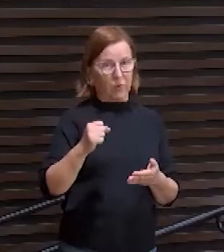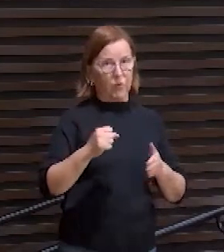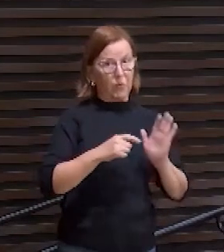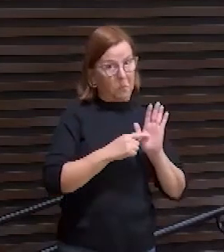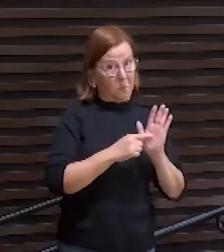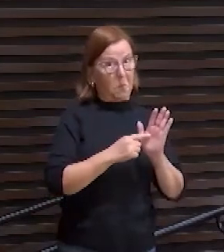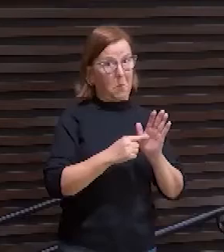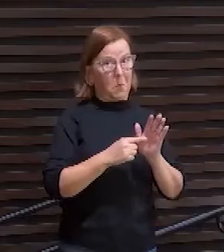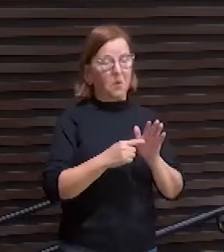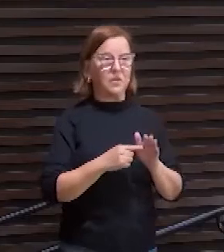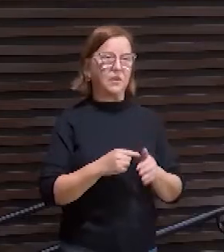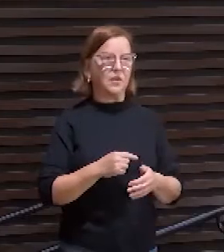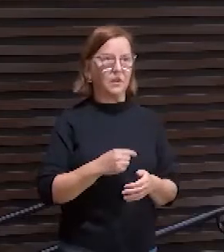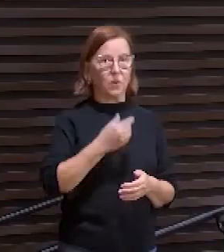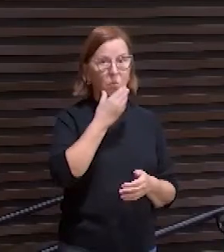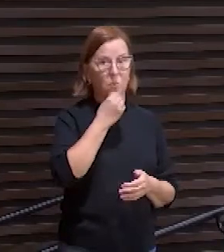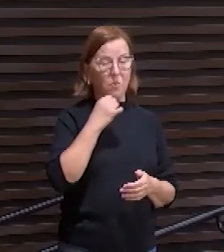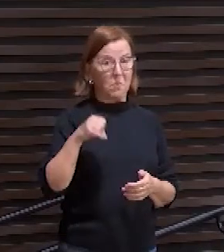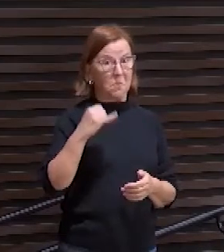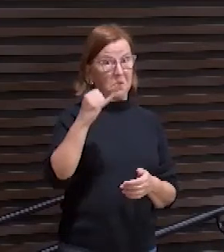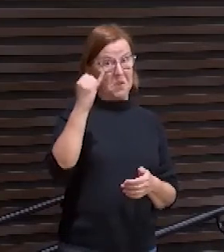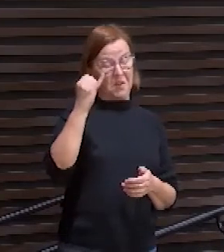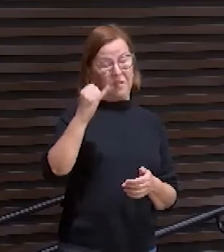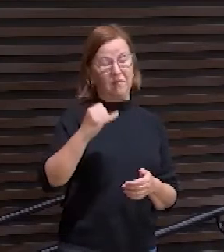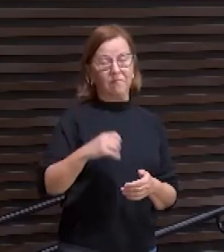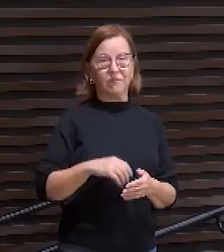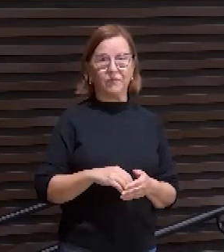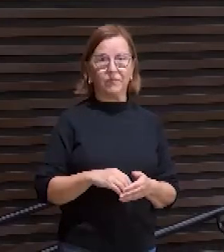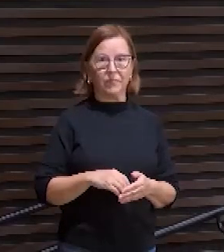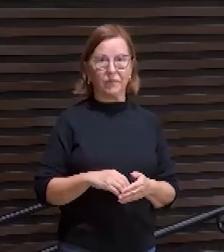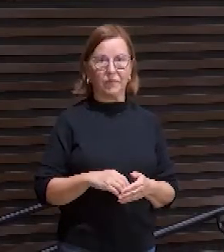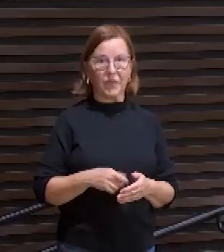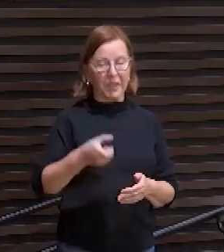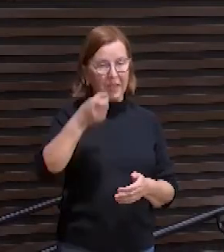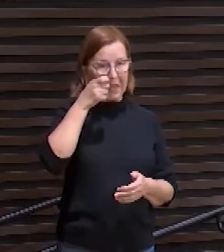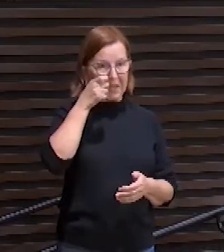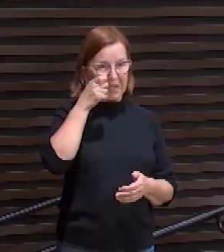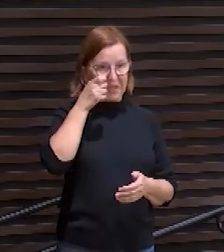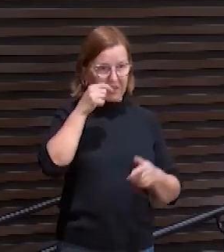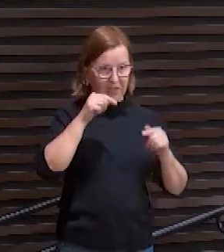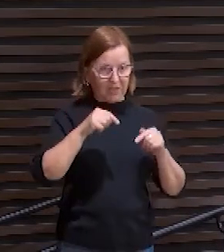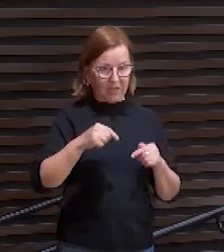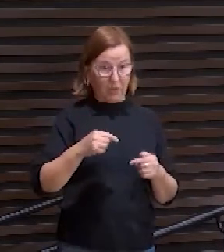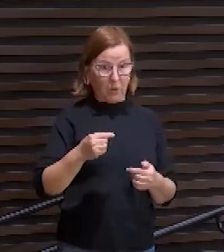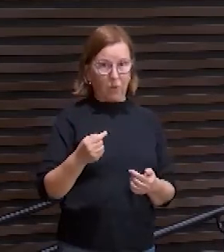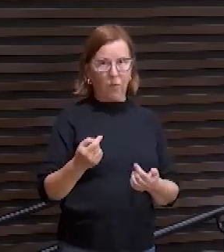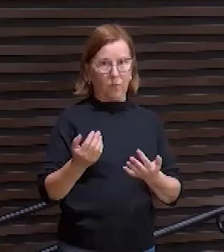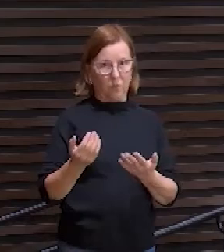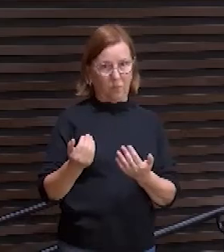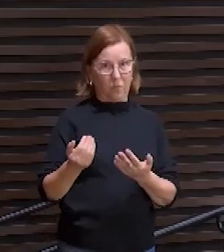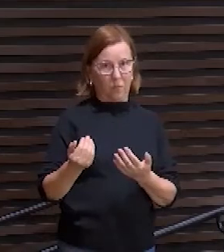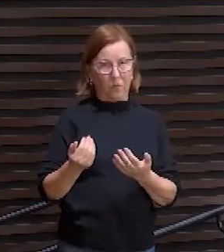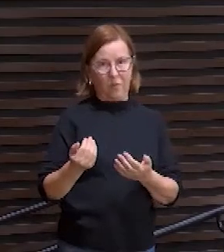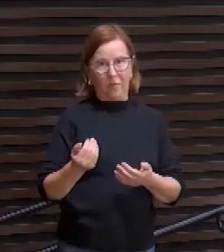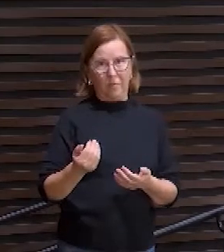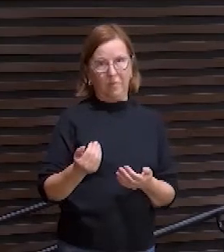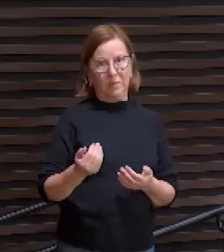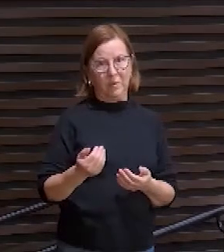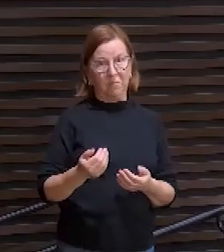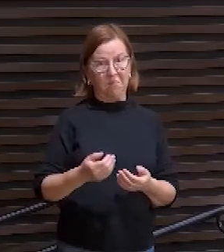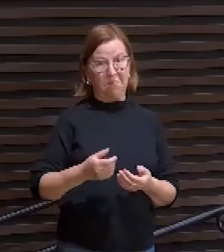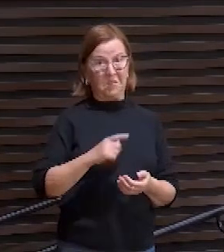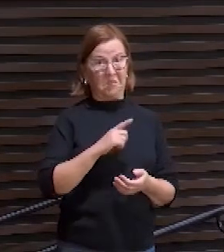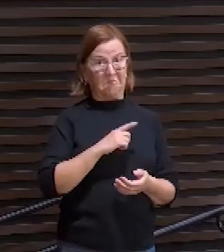algum governante. E é interessante que aqui, sendo um homem de posição, já nós notamos algo